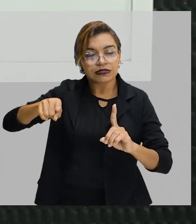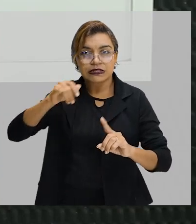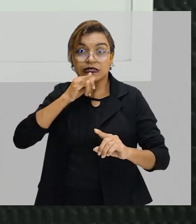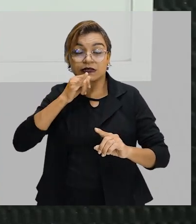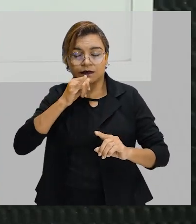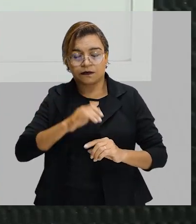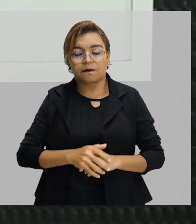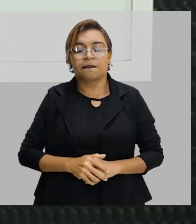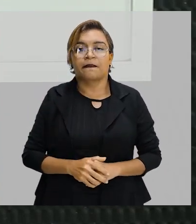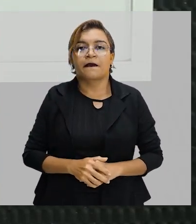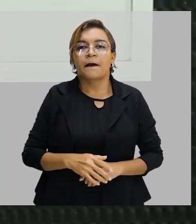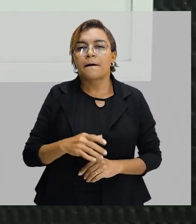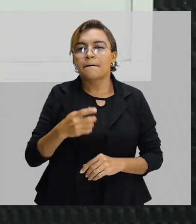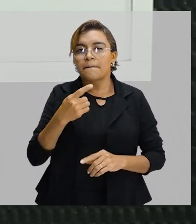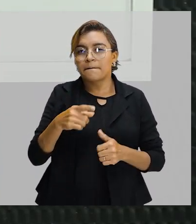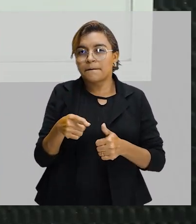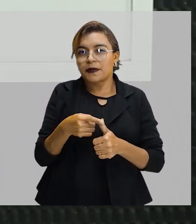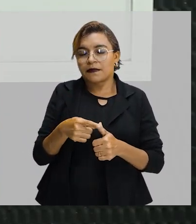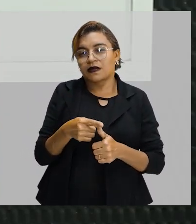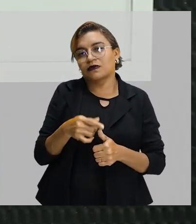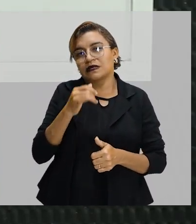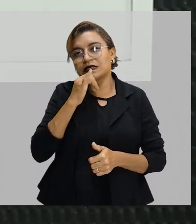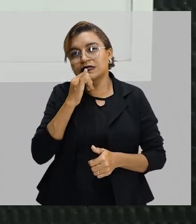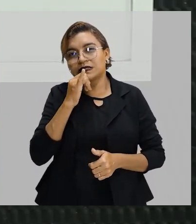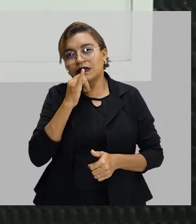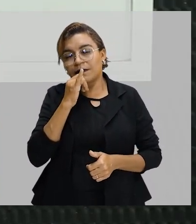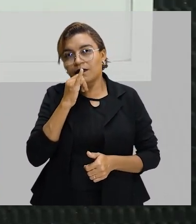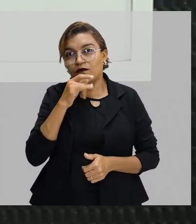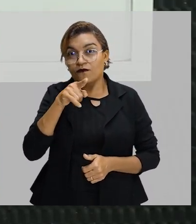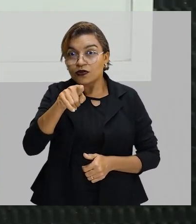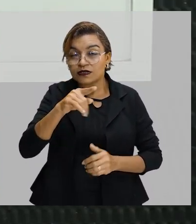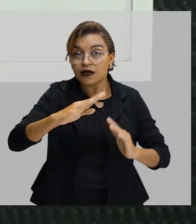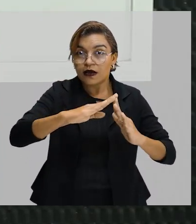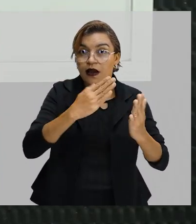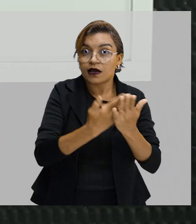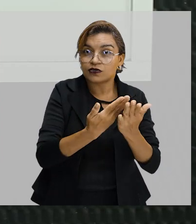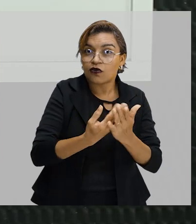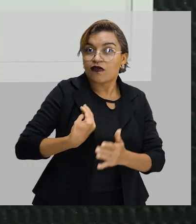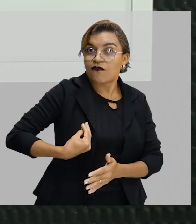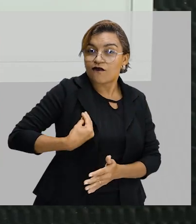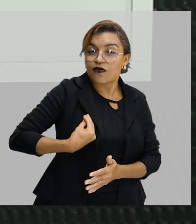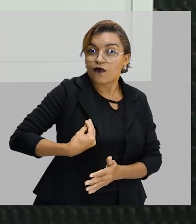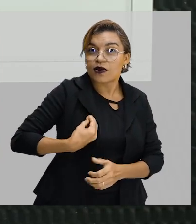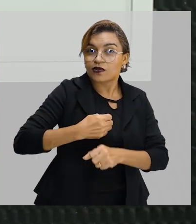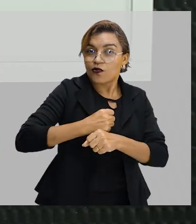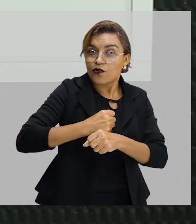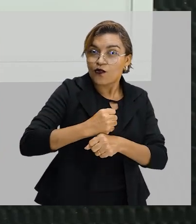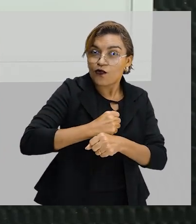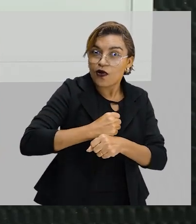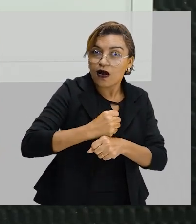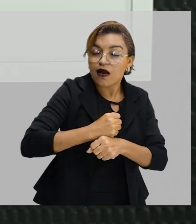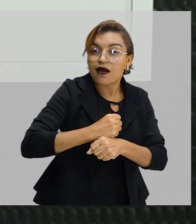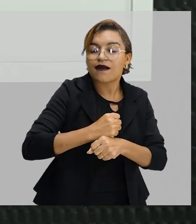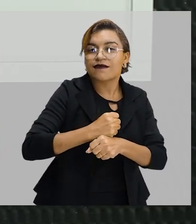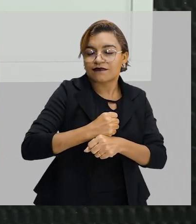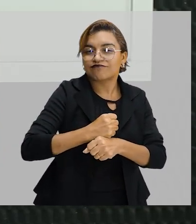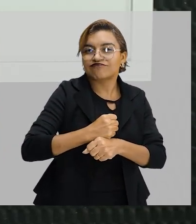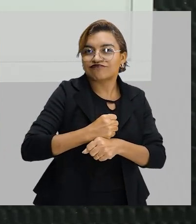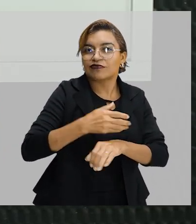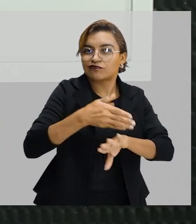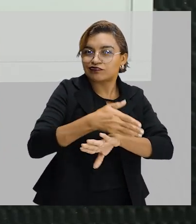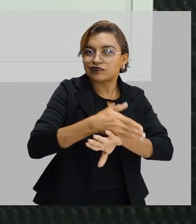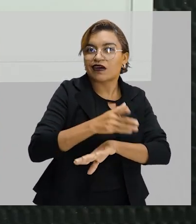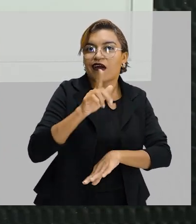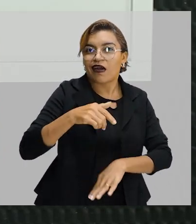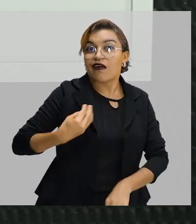lembro que eu falei até da frequência escolar, né, que é a quantidade de vezes que você vai à escola em um ano letivo. Ok? O nome